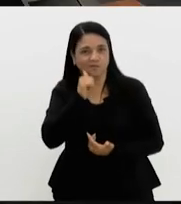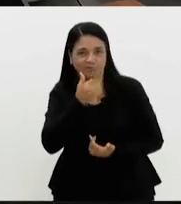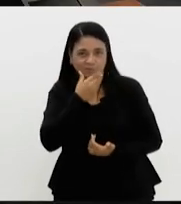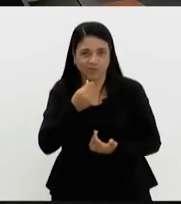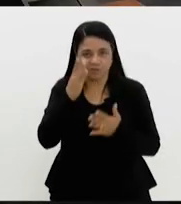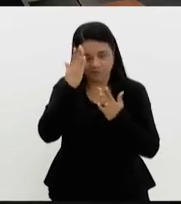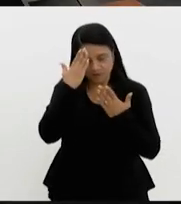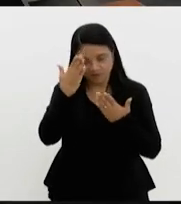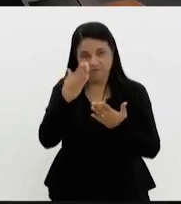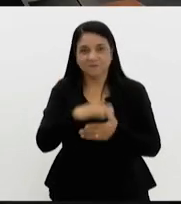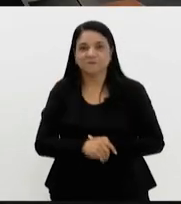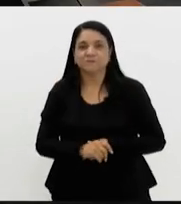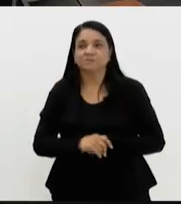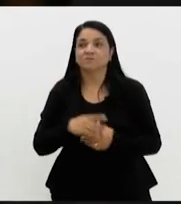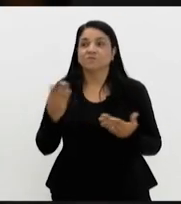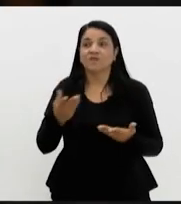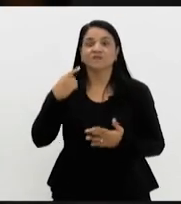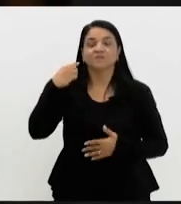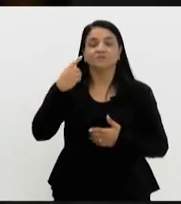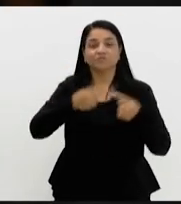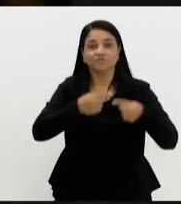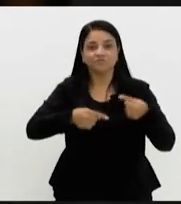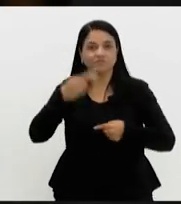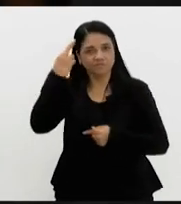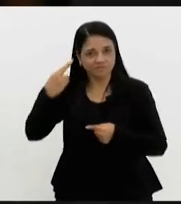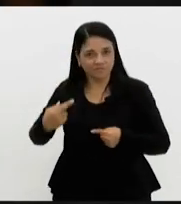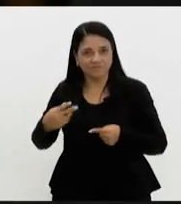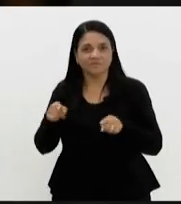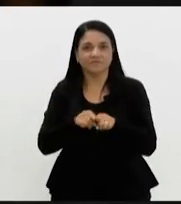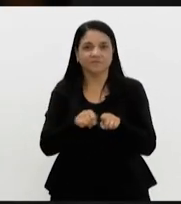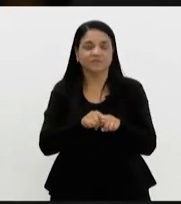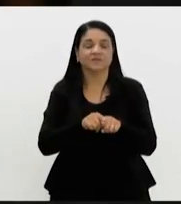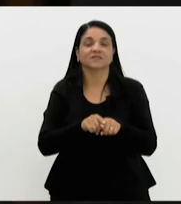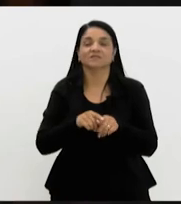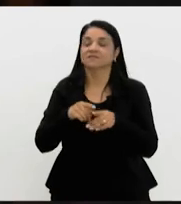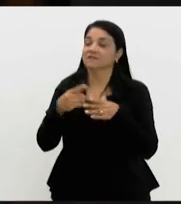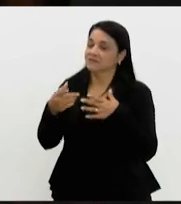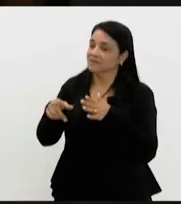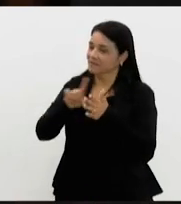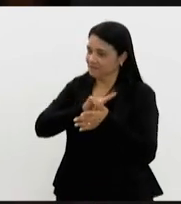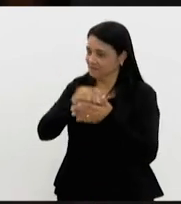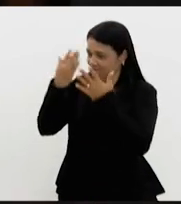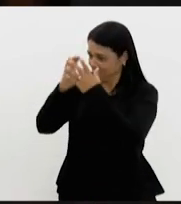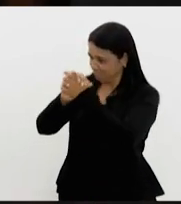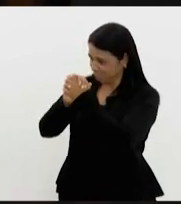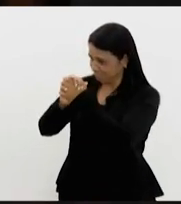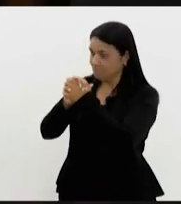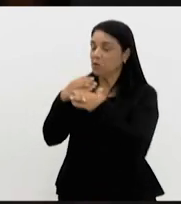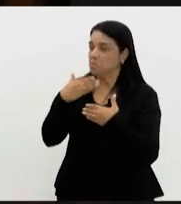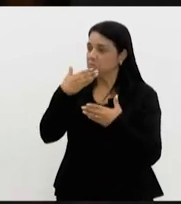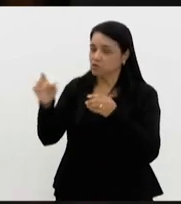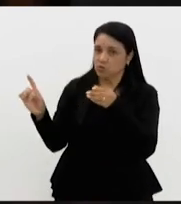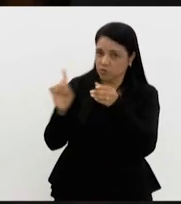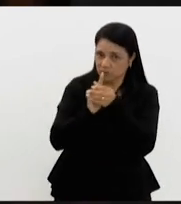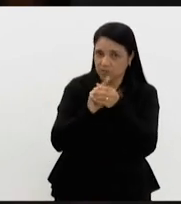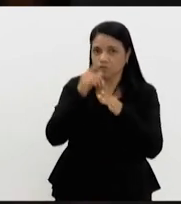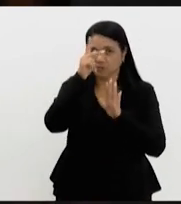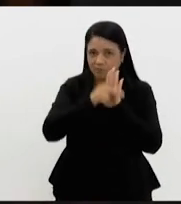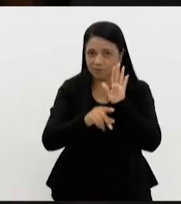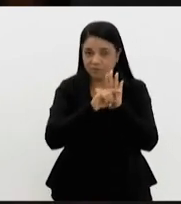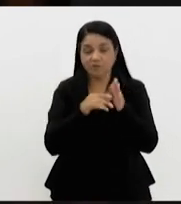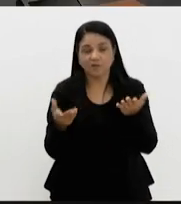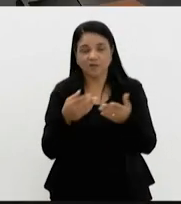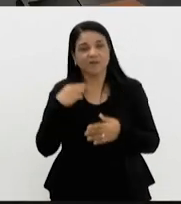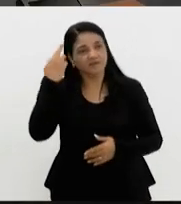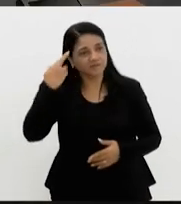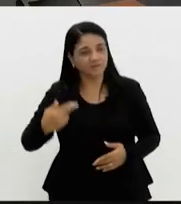Para discutir, a deputada Renata, de antemão, o deputado Tandy, mais uma vez, parabenizar e pedir coautoria. Para discutir, deputada Renata.